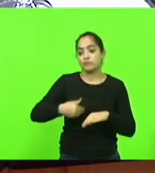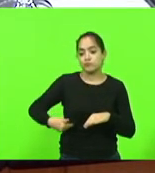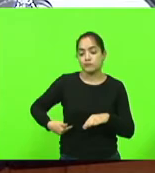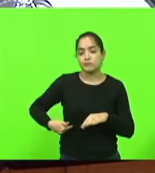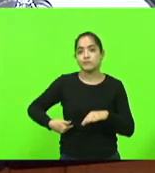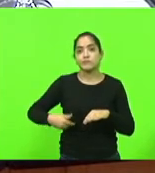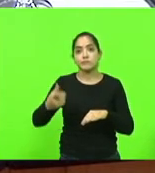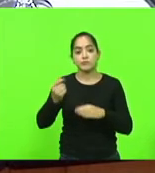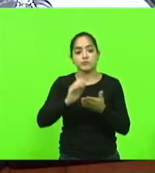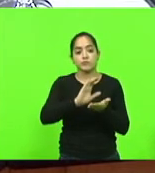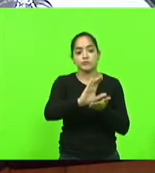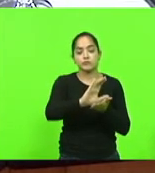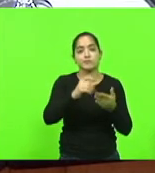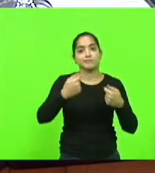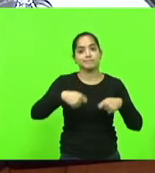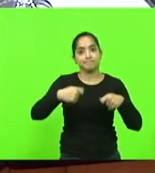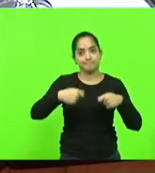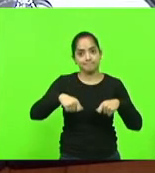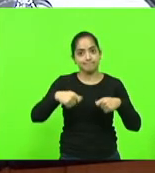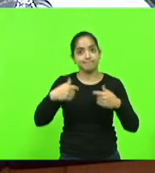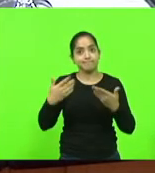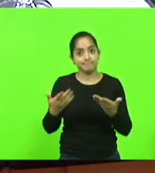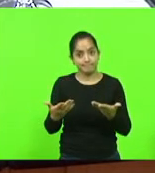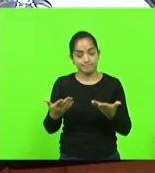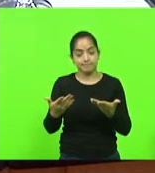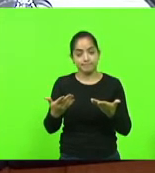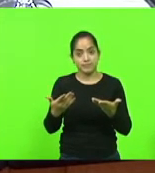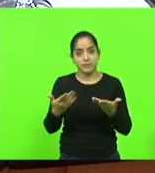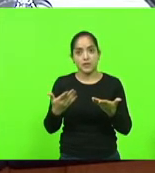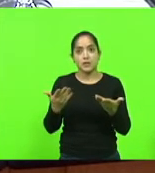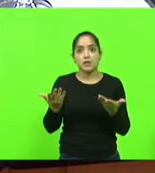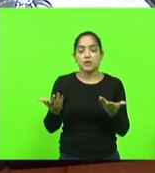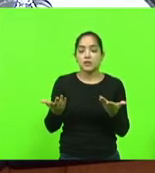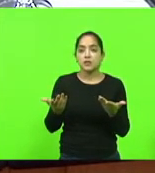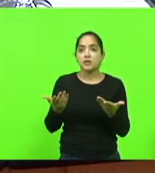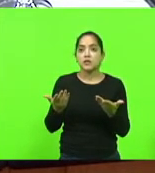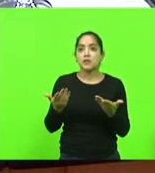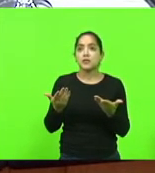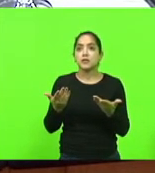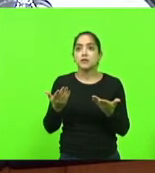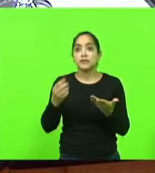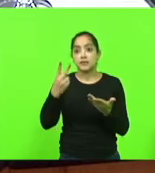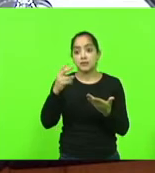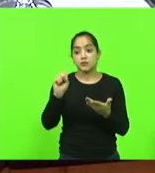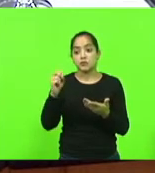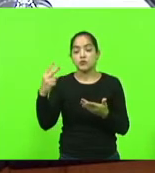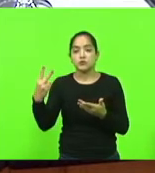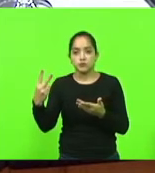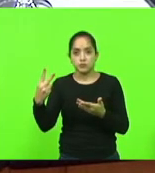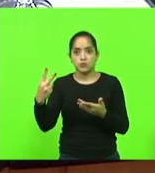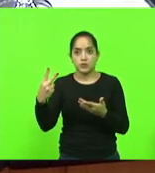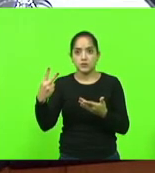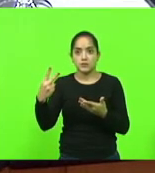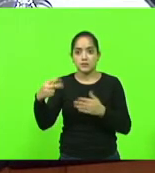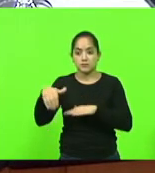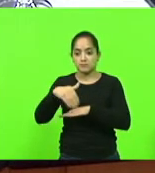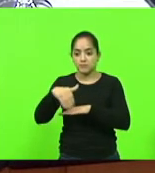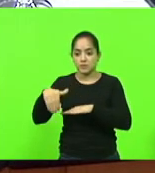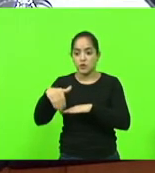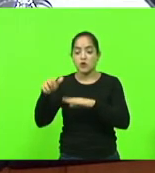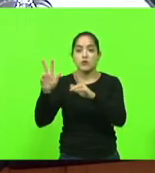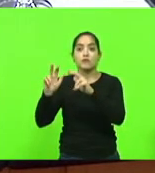federais. Além de não fazer os investimentos, na 282 de